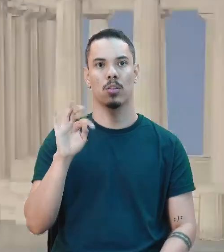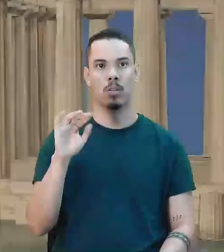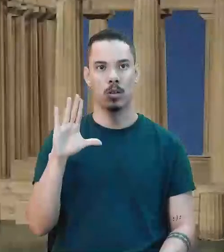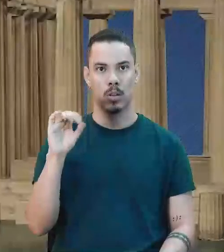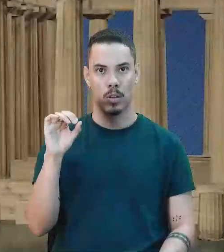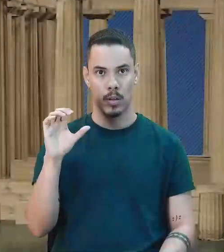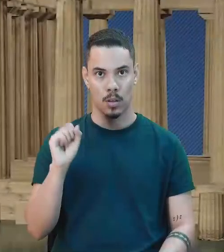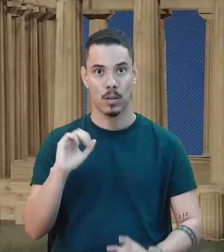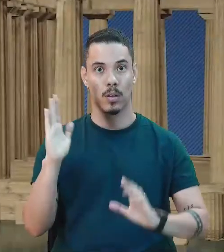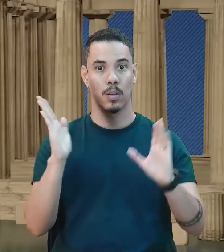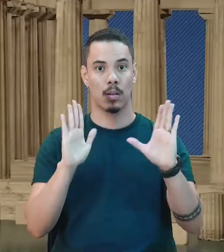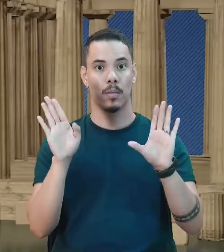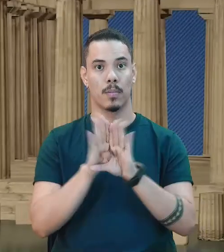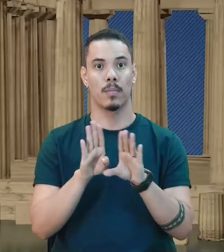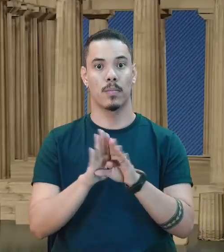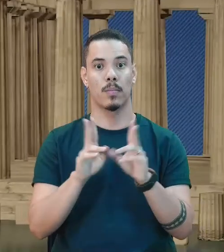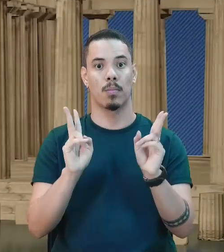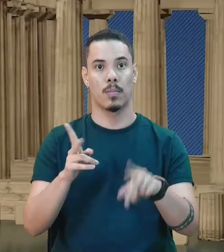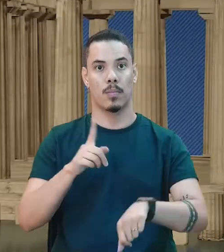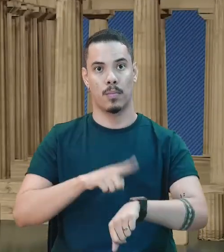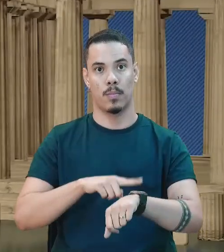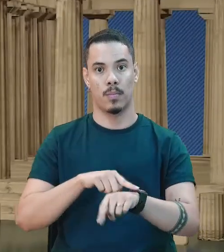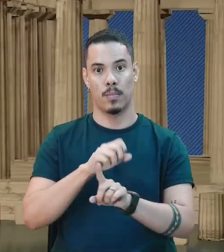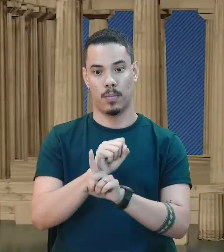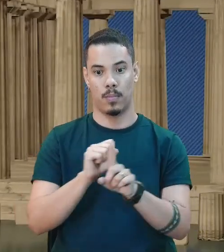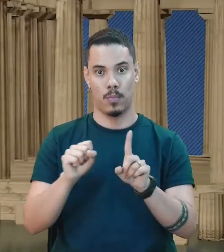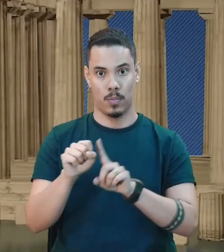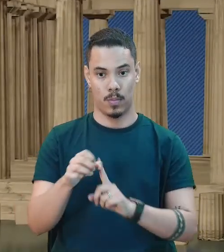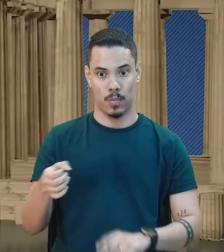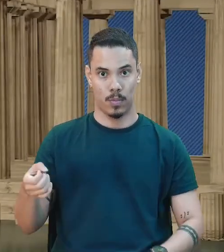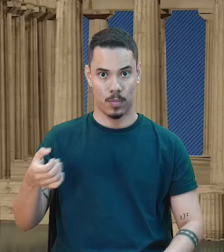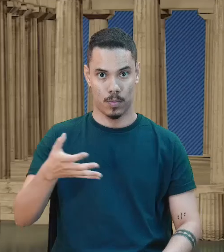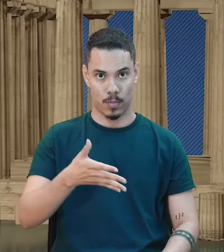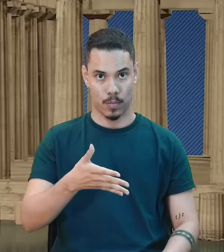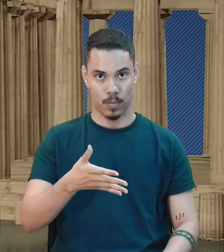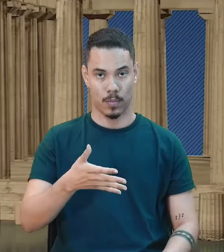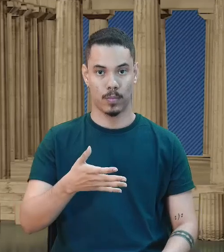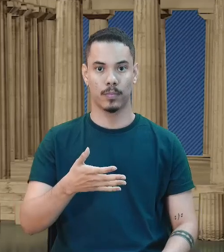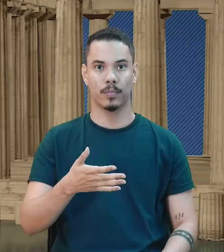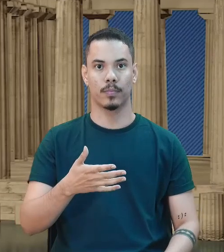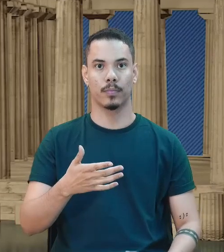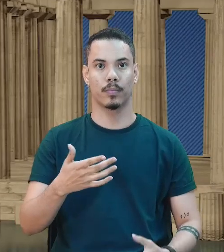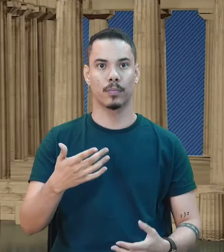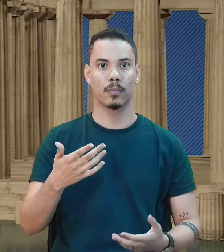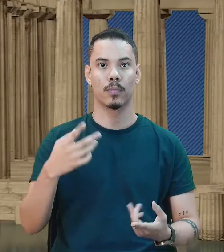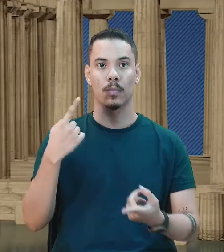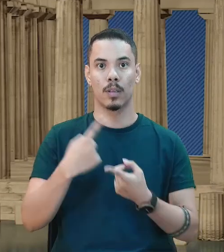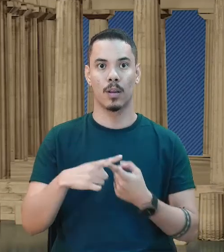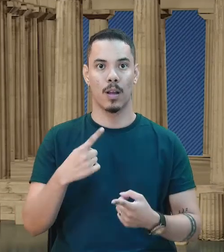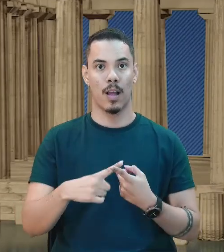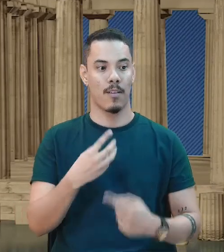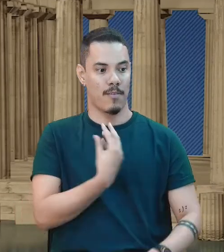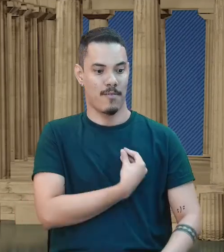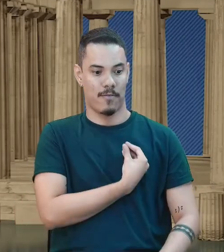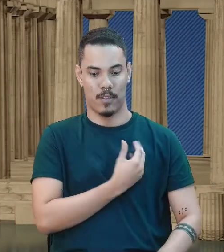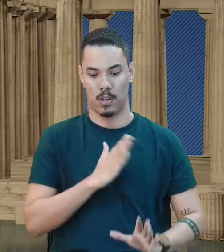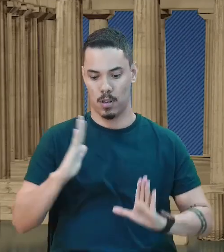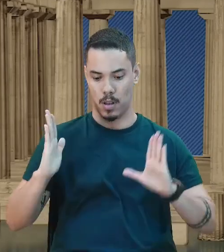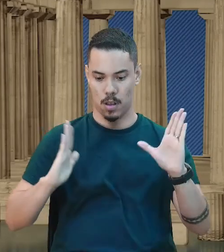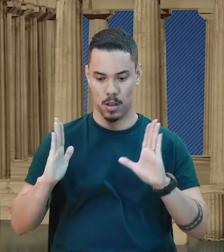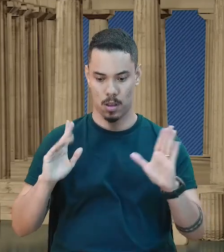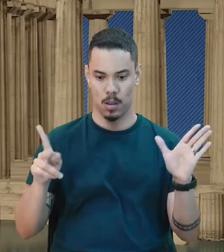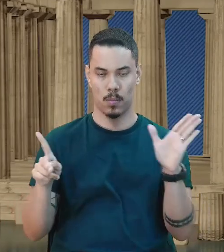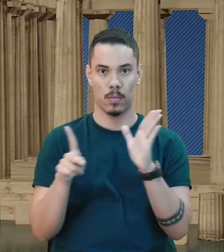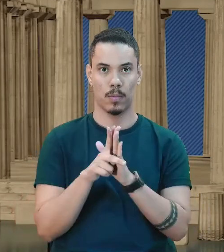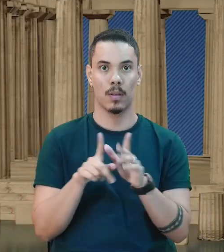época e, ao mesmo tempo, a sociedade atual? O papel de vida que eles exerciam naquela época, a forma